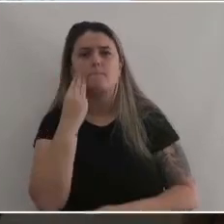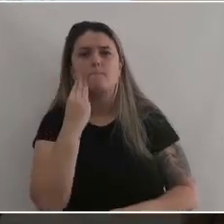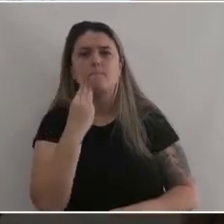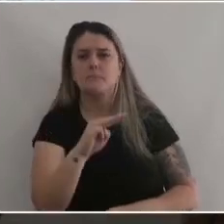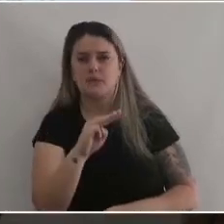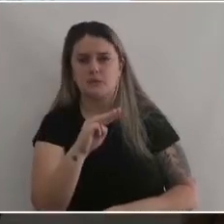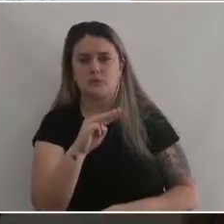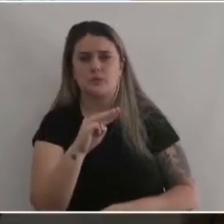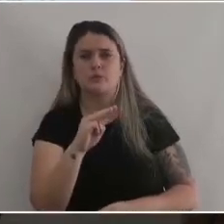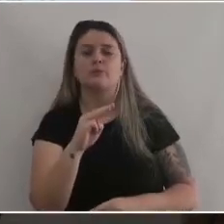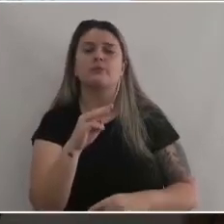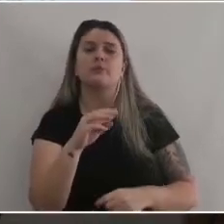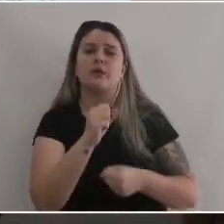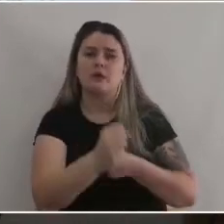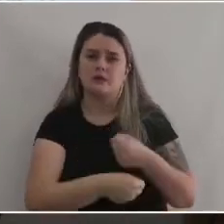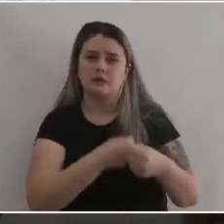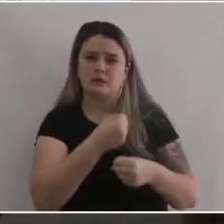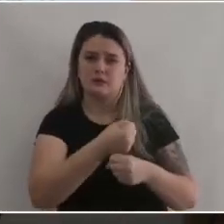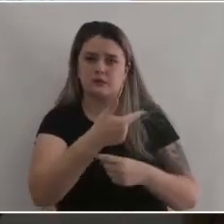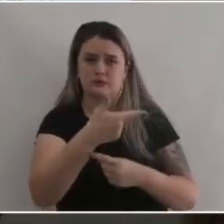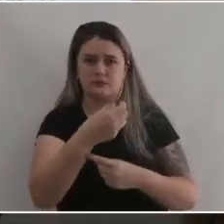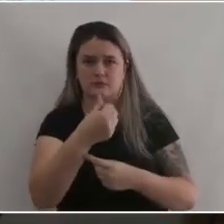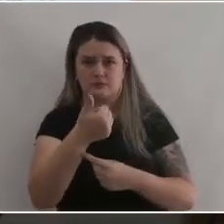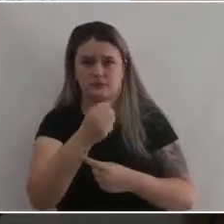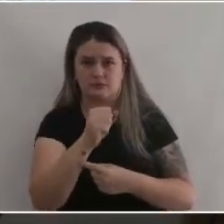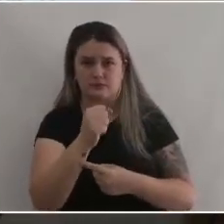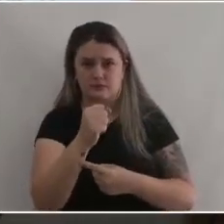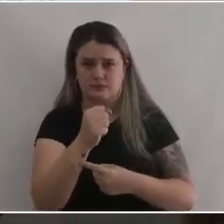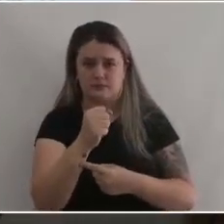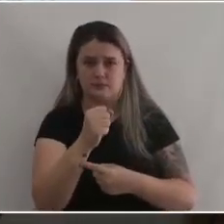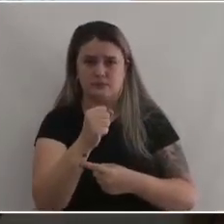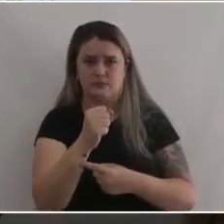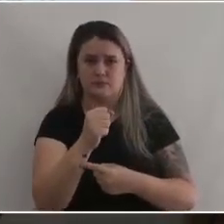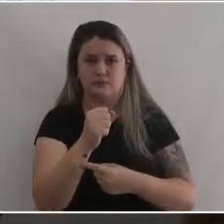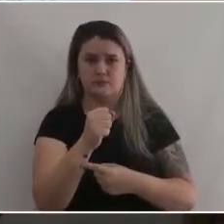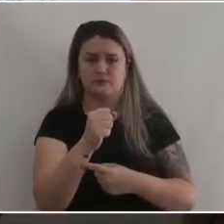1.888.000. No exercício de 2018,